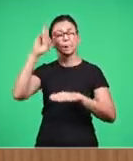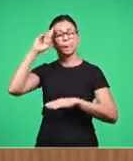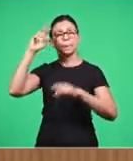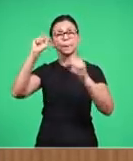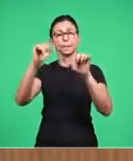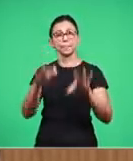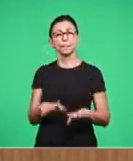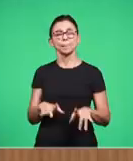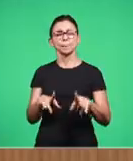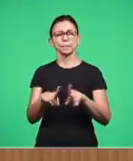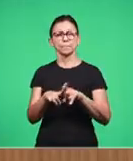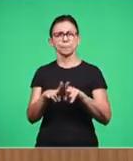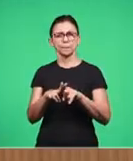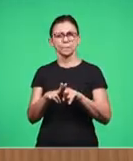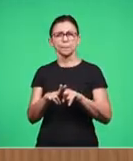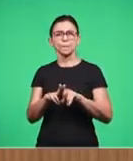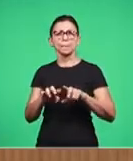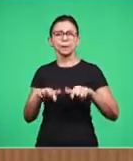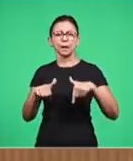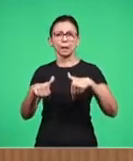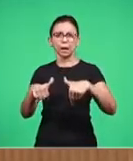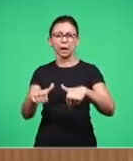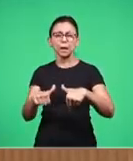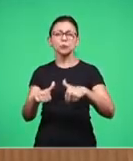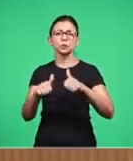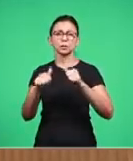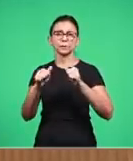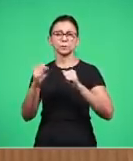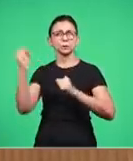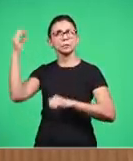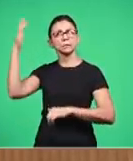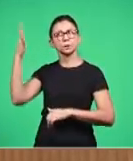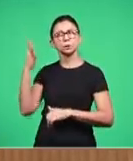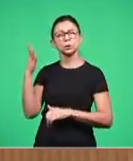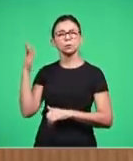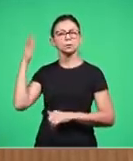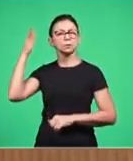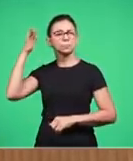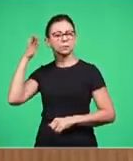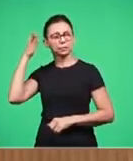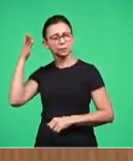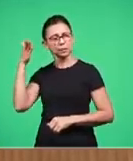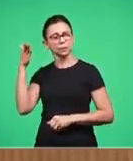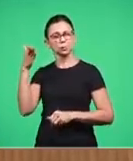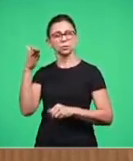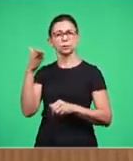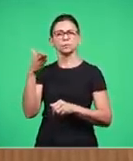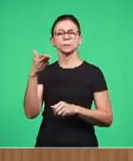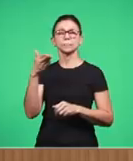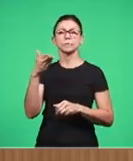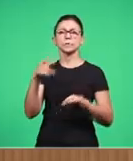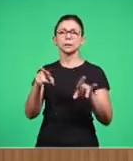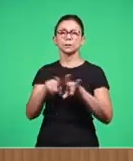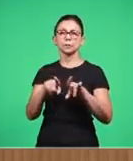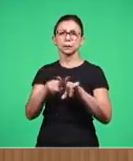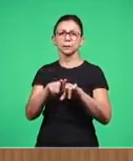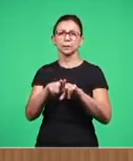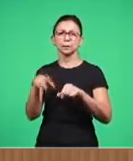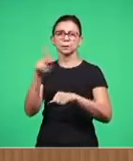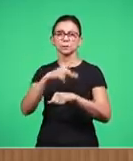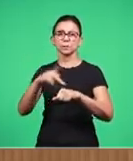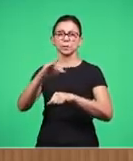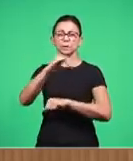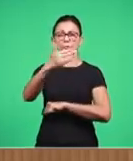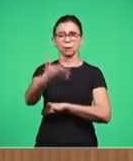também a prosperidade da Tua palavra, das Tuas revelações no meio da Tua obra e também, Senhor Deus, no exterior. Tu estejas abençoando